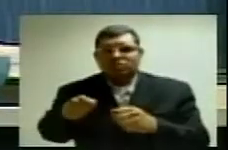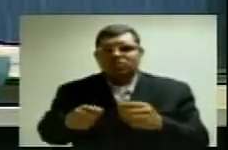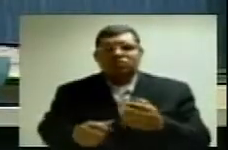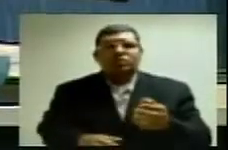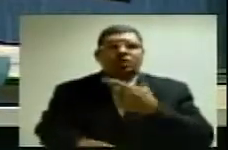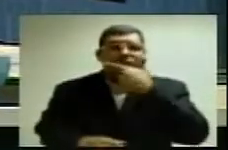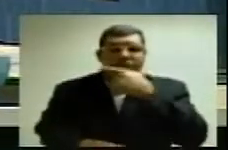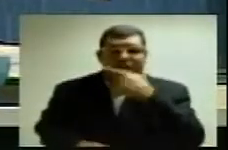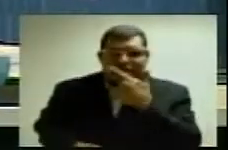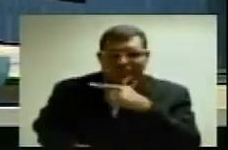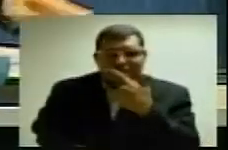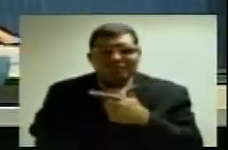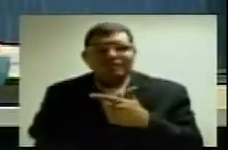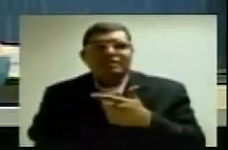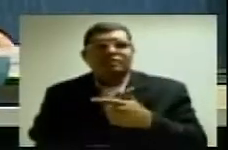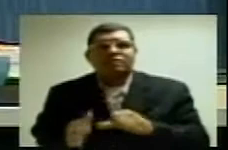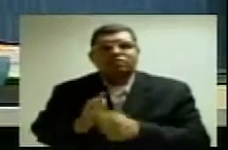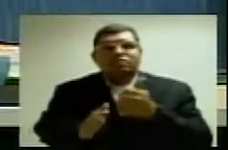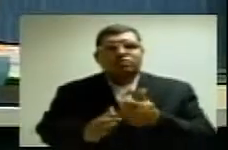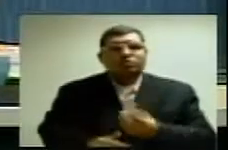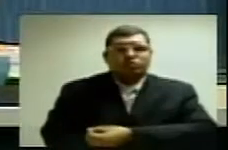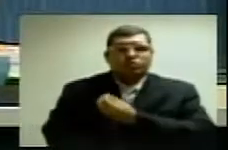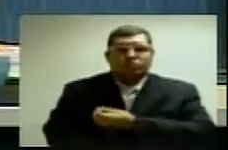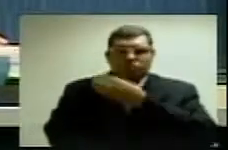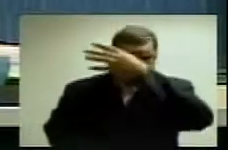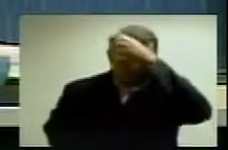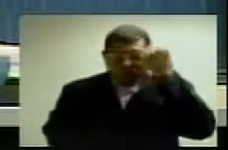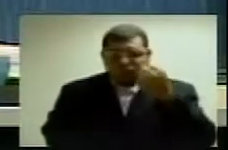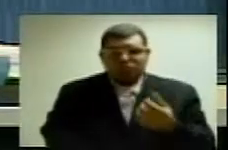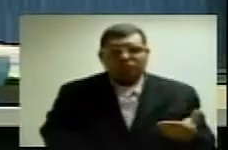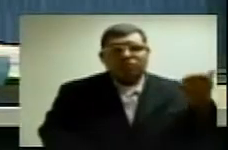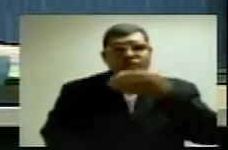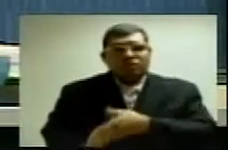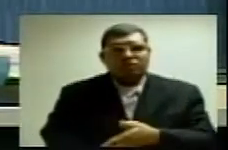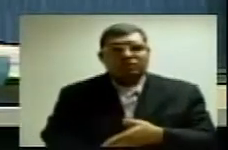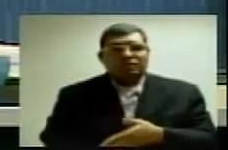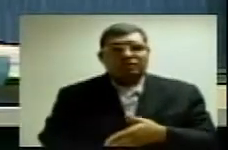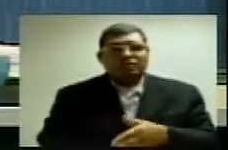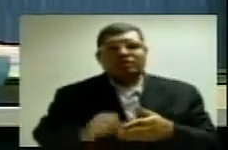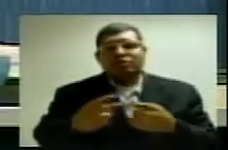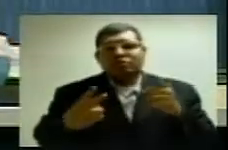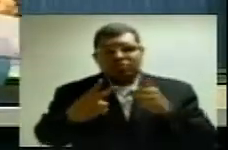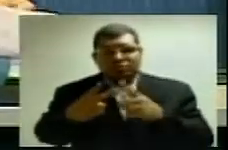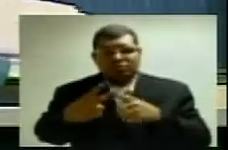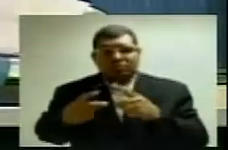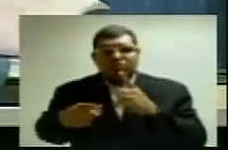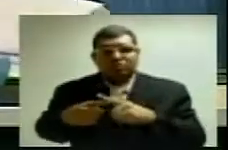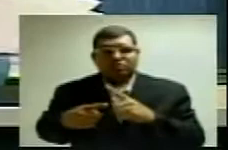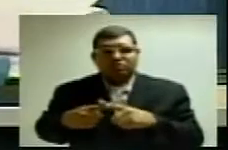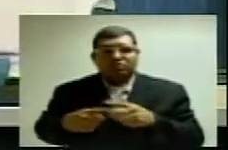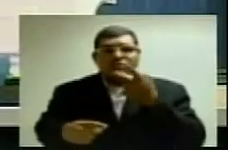estão rindo com as paredes. Primeiro, porque vivem em Manaus, mal passam lá. E segundo,